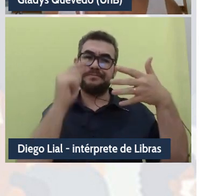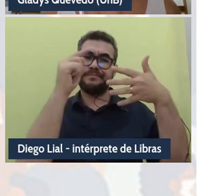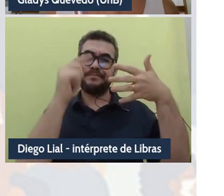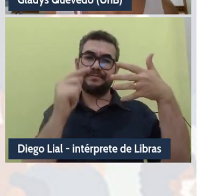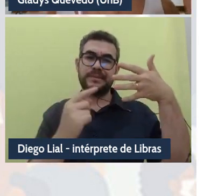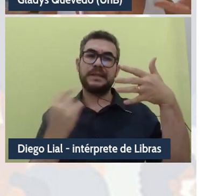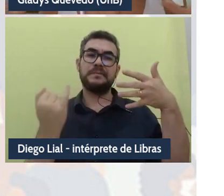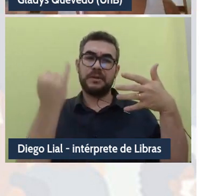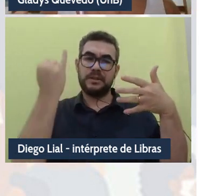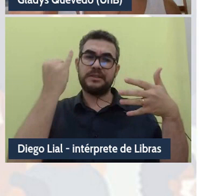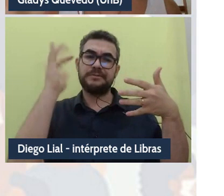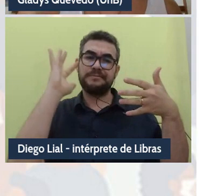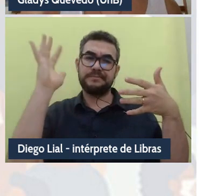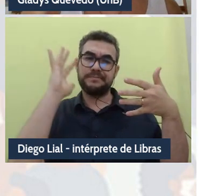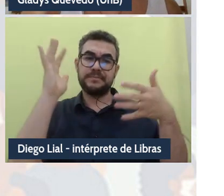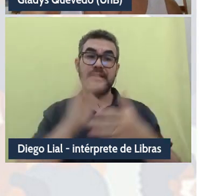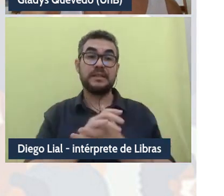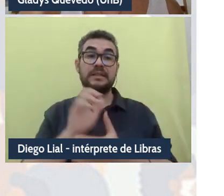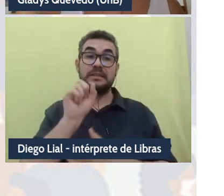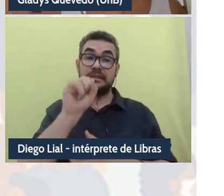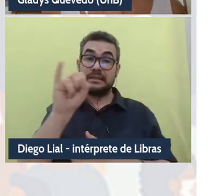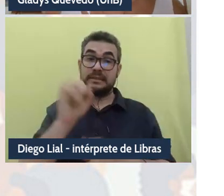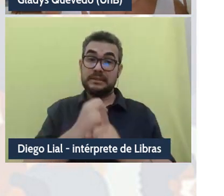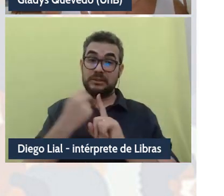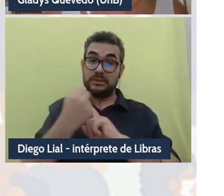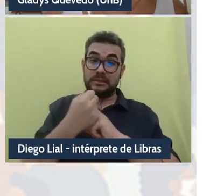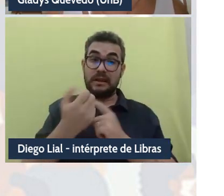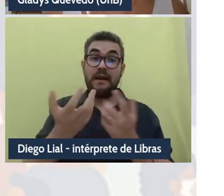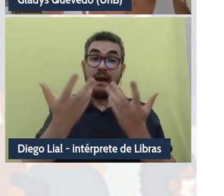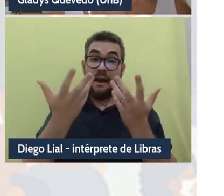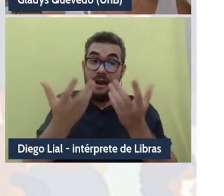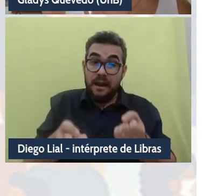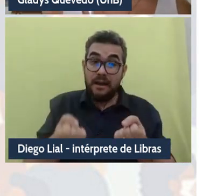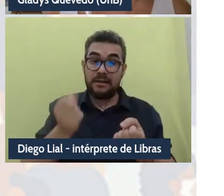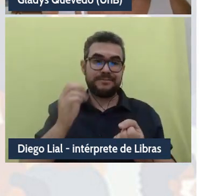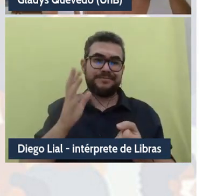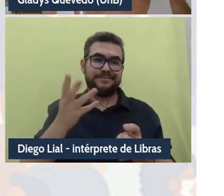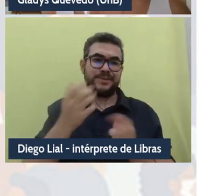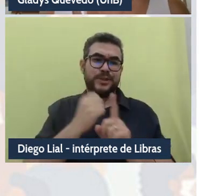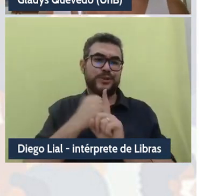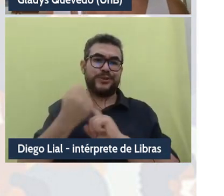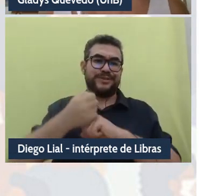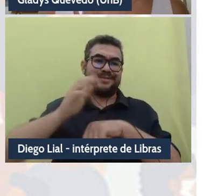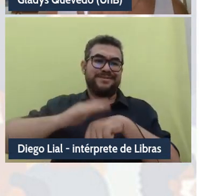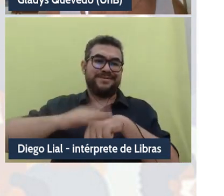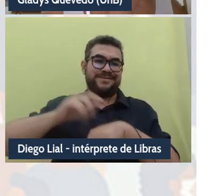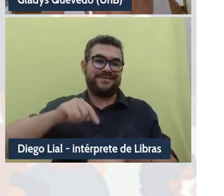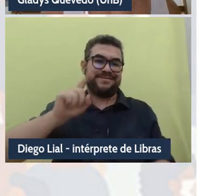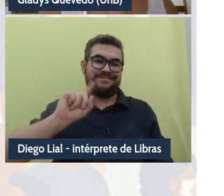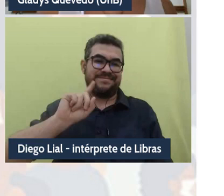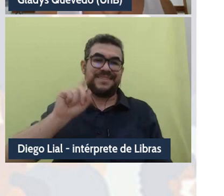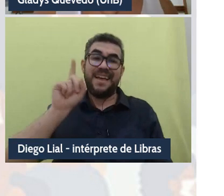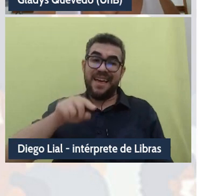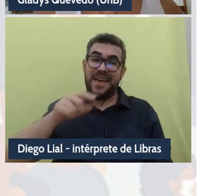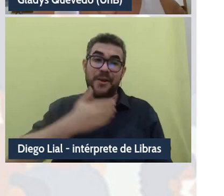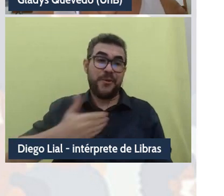sociedade decide inserir, aí no caso nem sempre é a sociedade, né? O governo, são as autoridades, né?